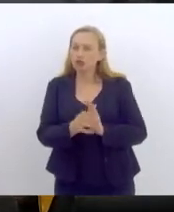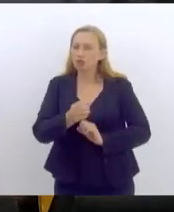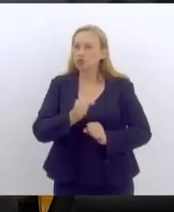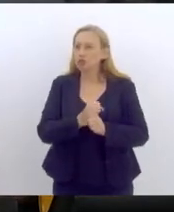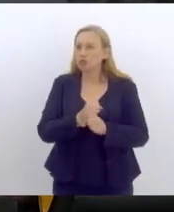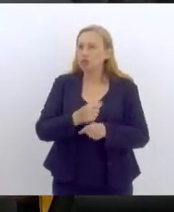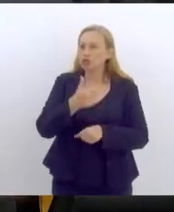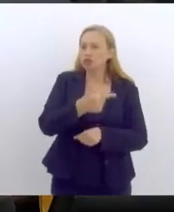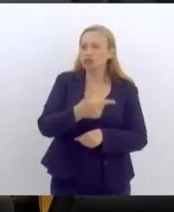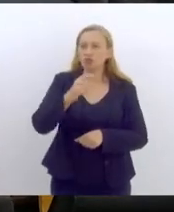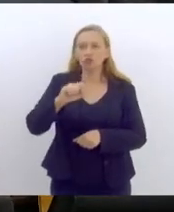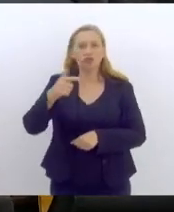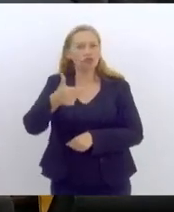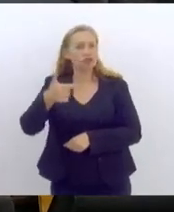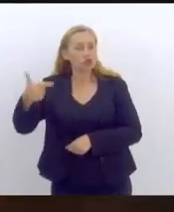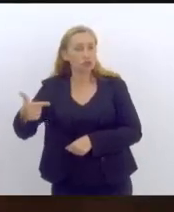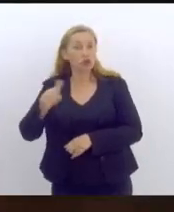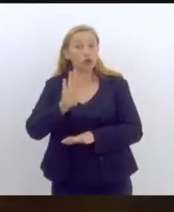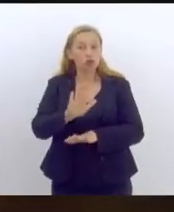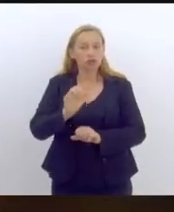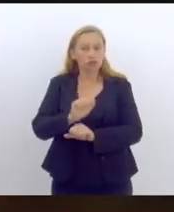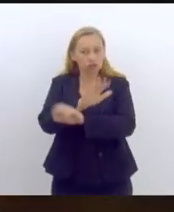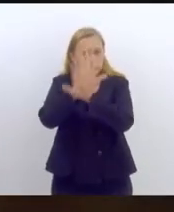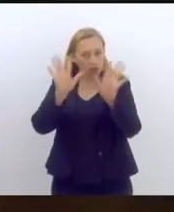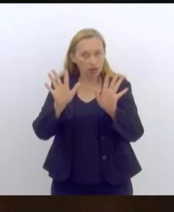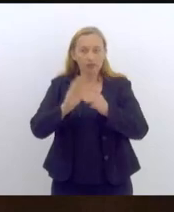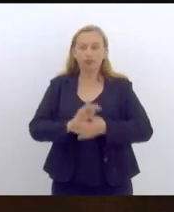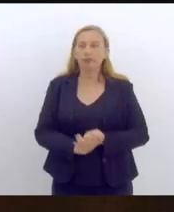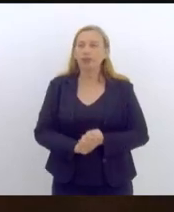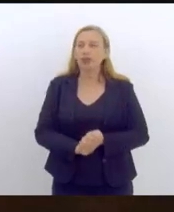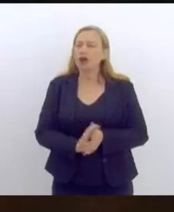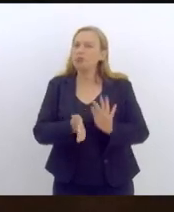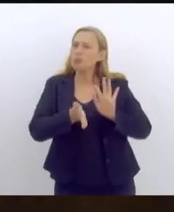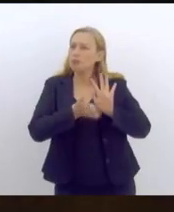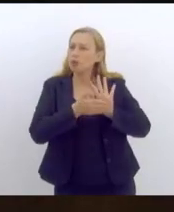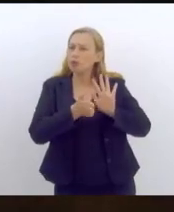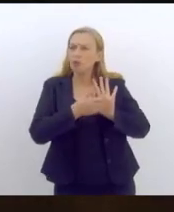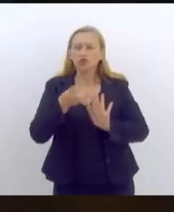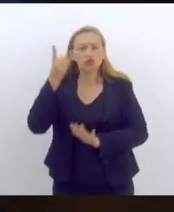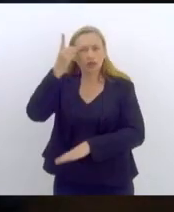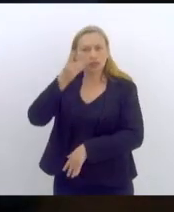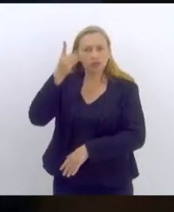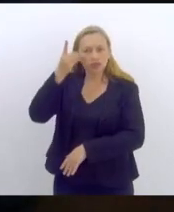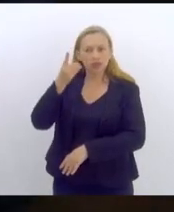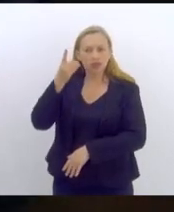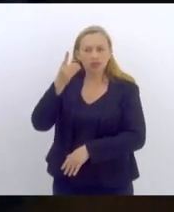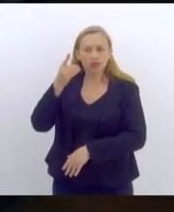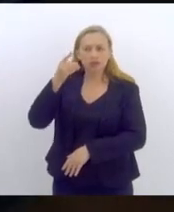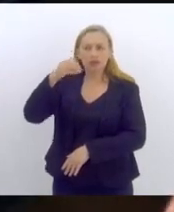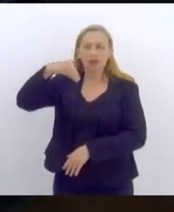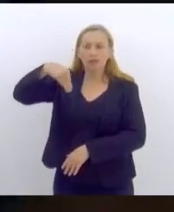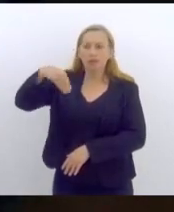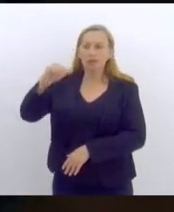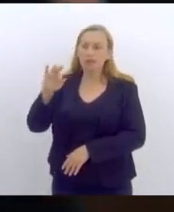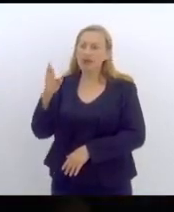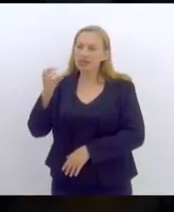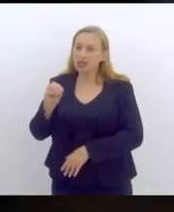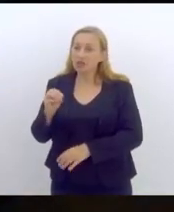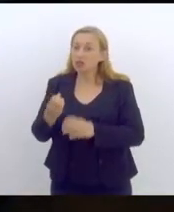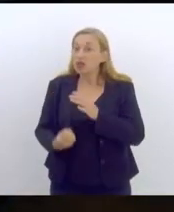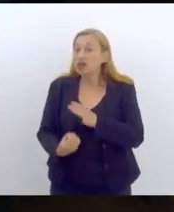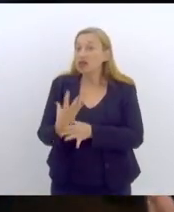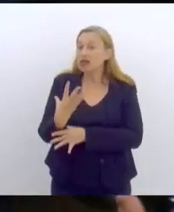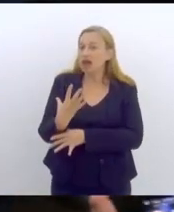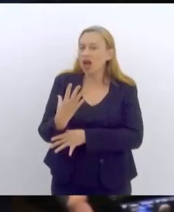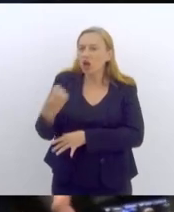2022. Só para ficar claro que a proposta do deputado Carlos Macedo é criar